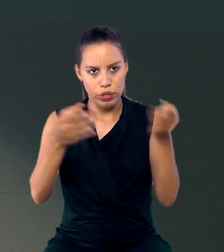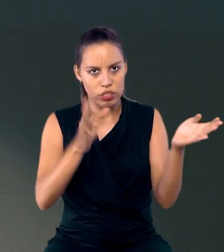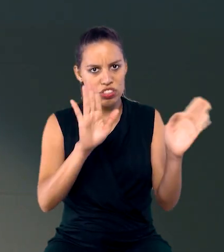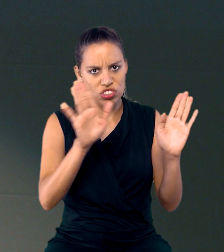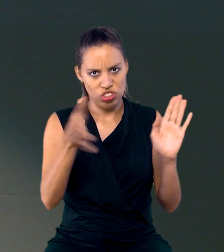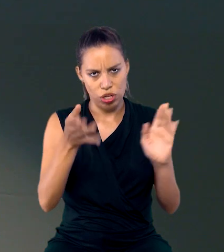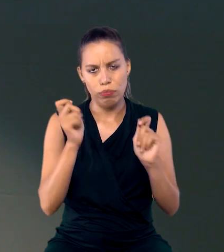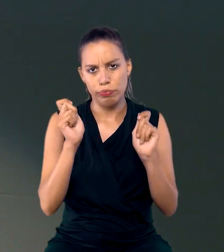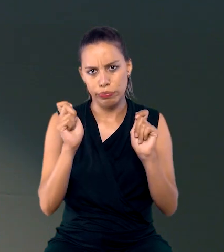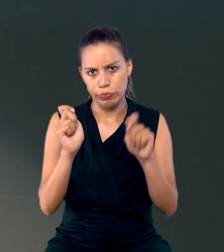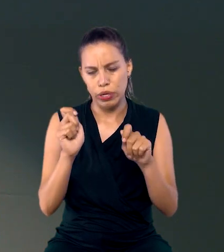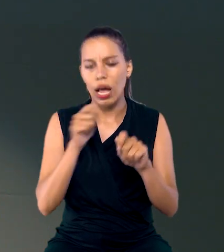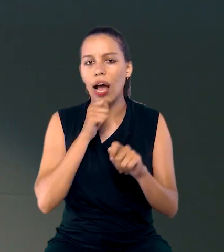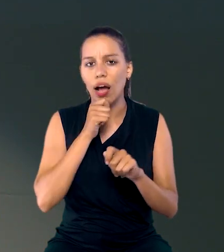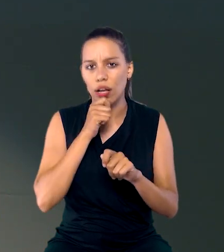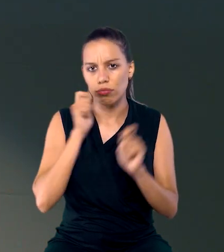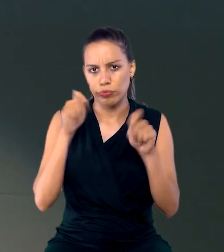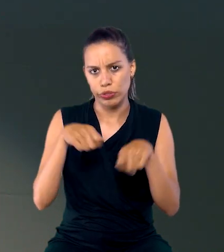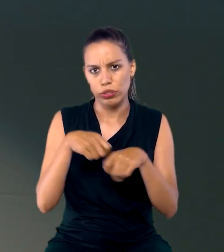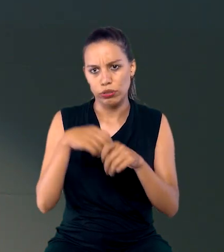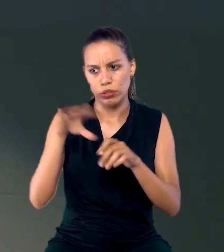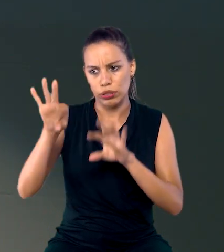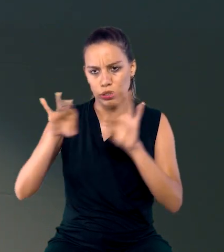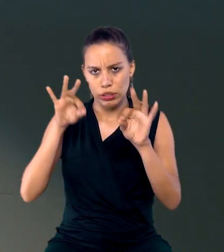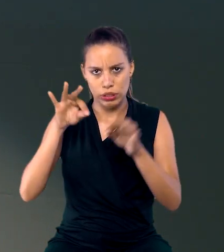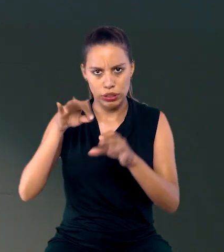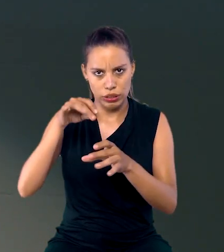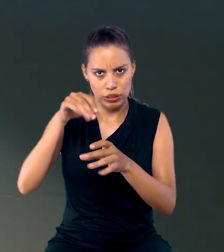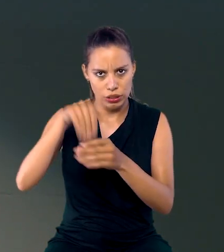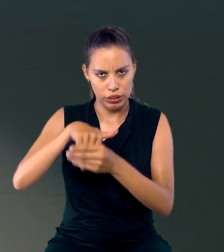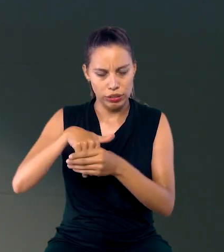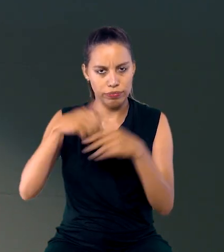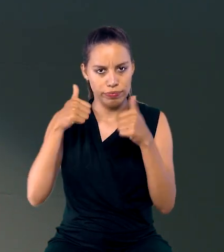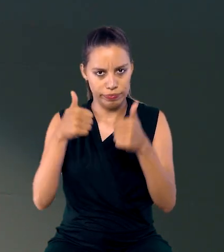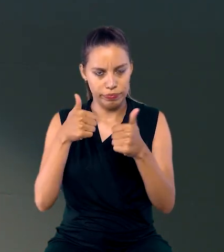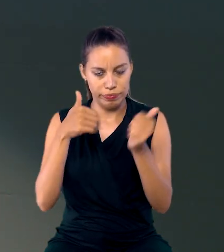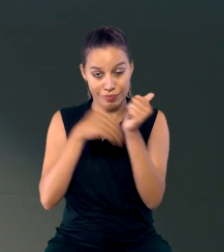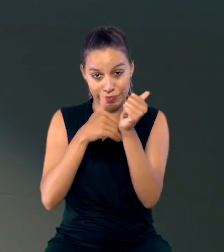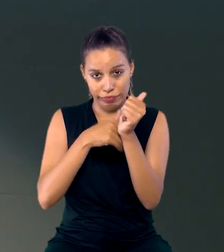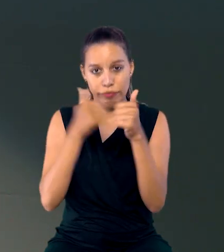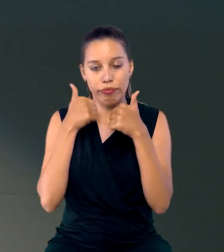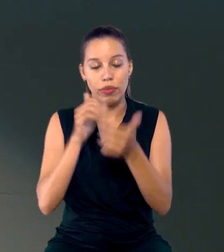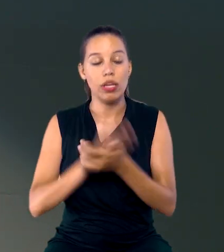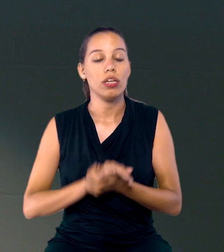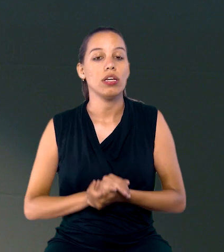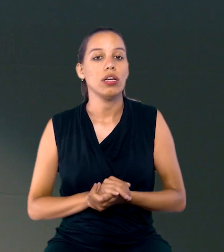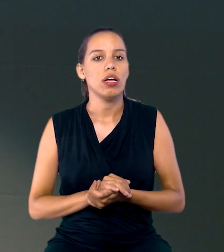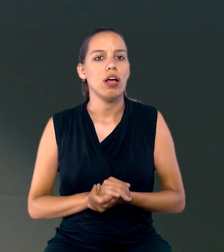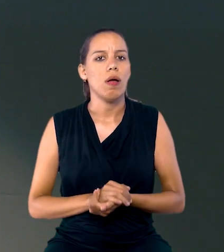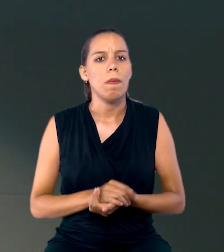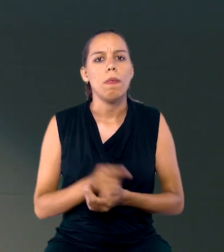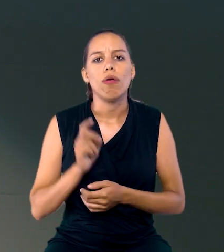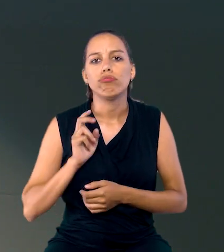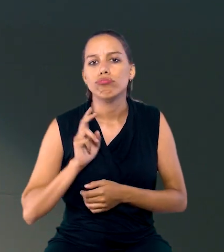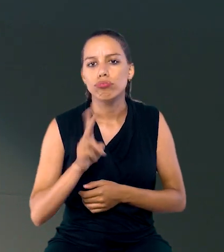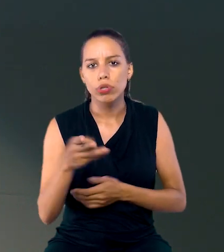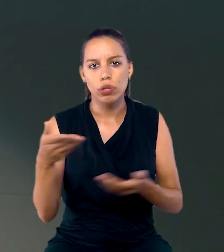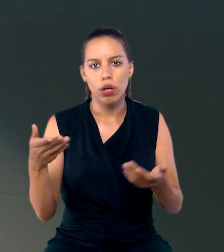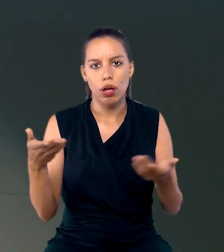Ainda é possível retirar as senhas. Bom, para dar sequência à noite de hoje,